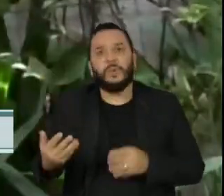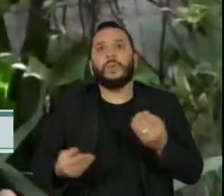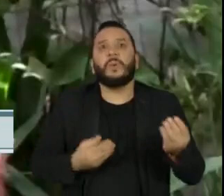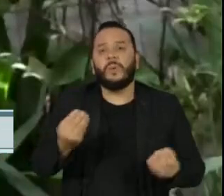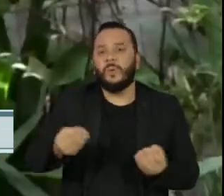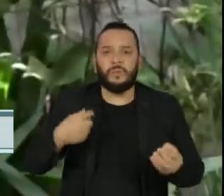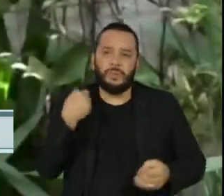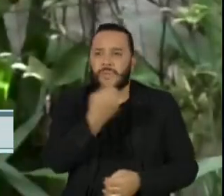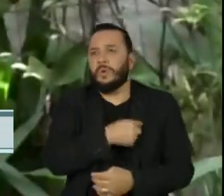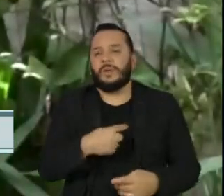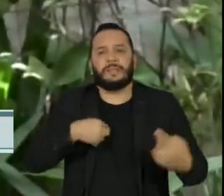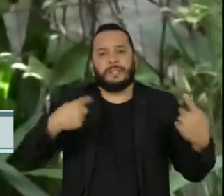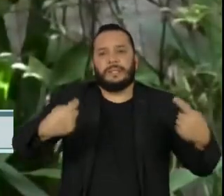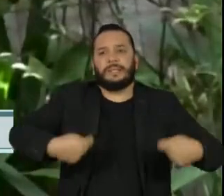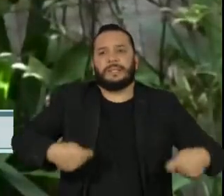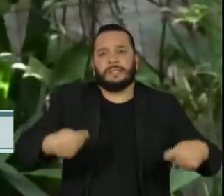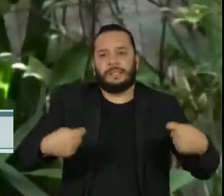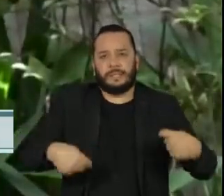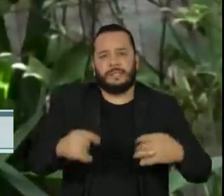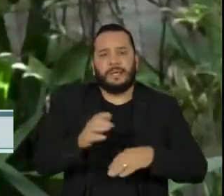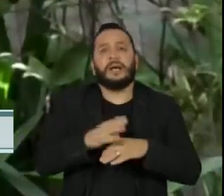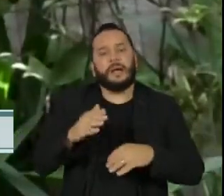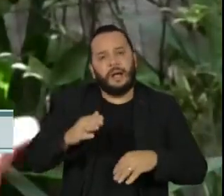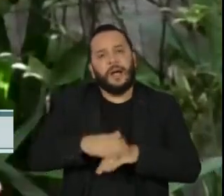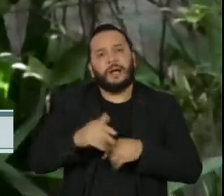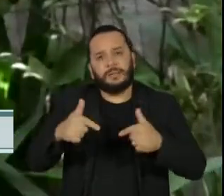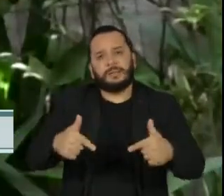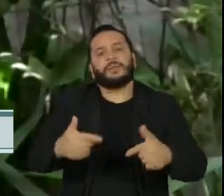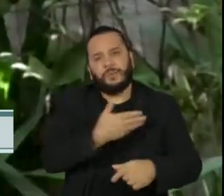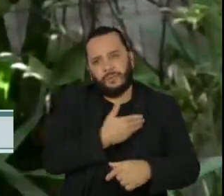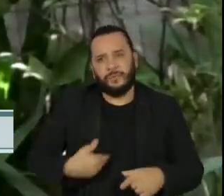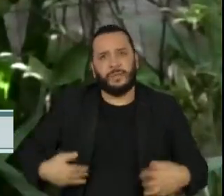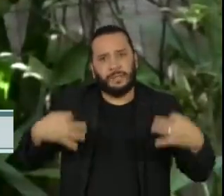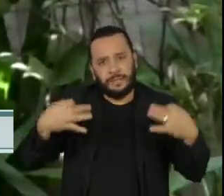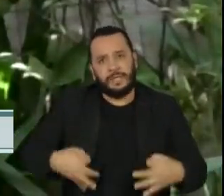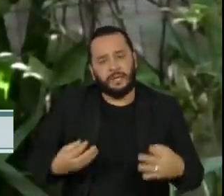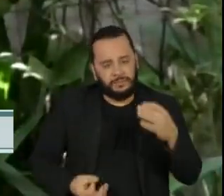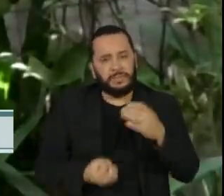necessita de políticas públicas sendo implementadas, né?